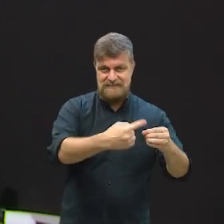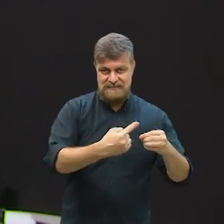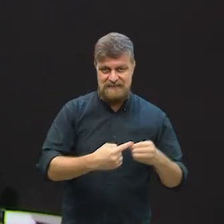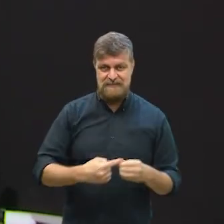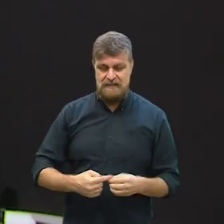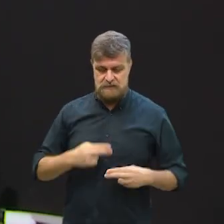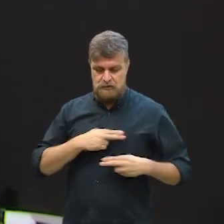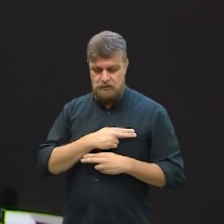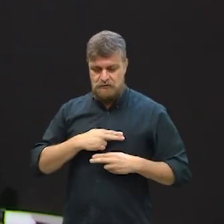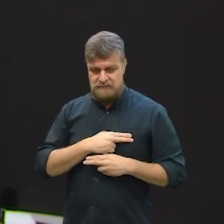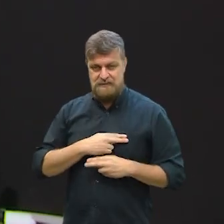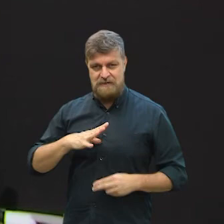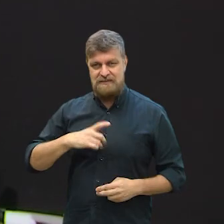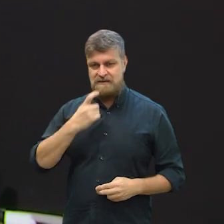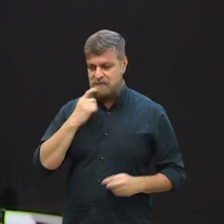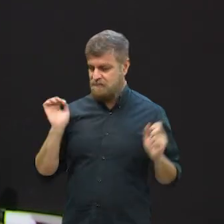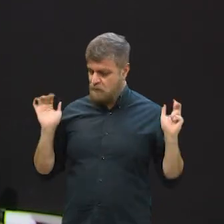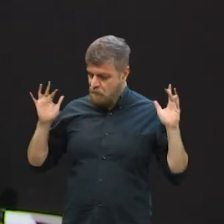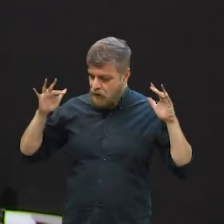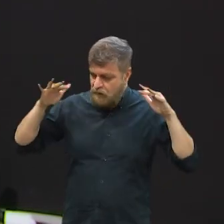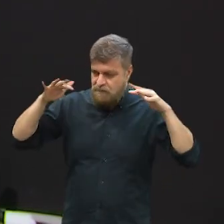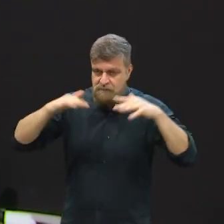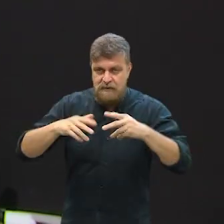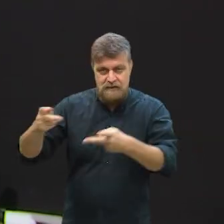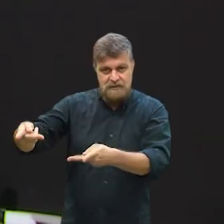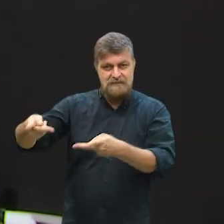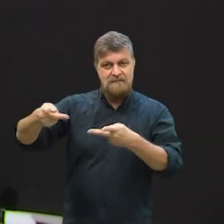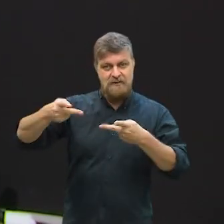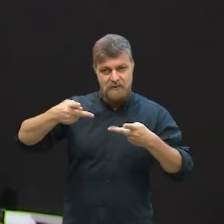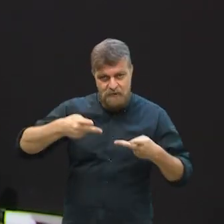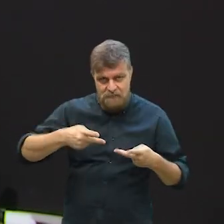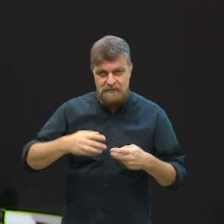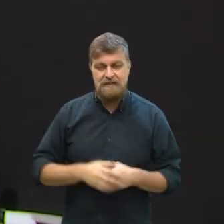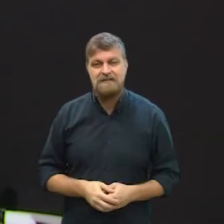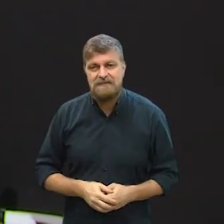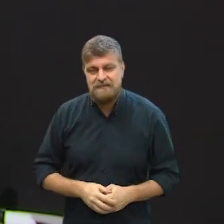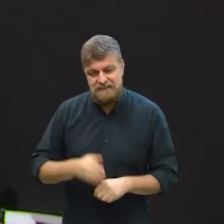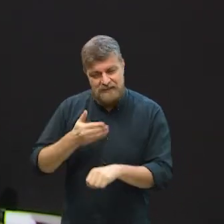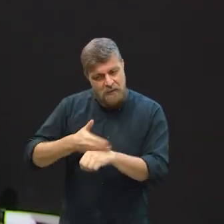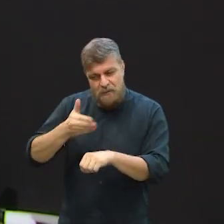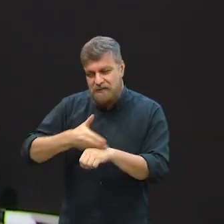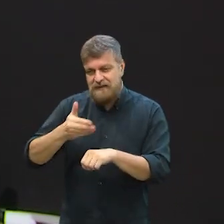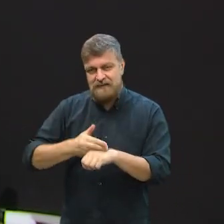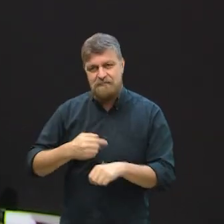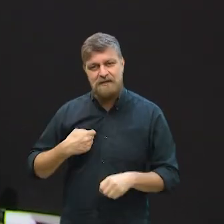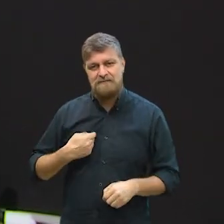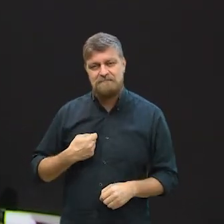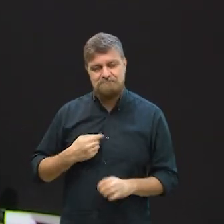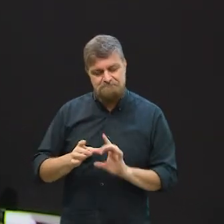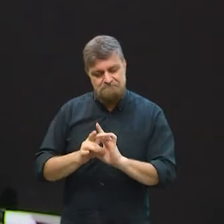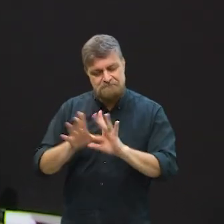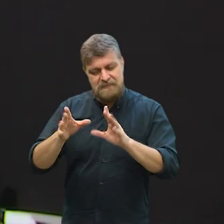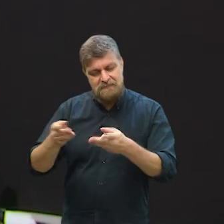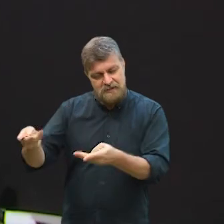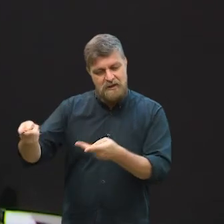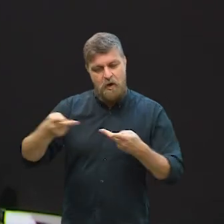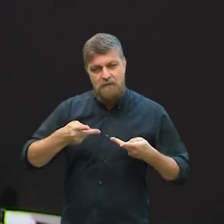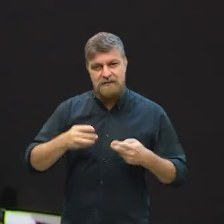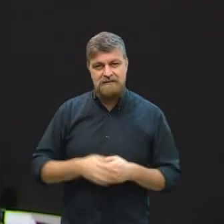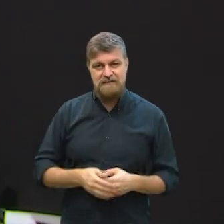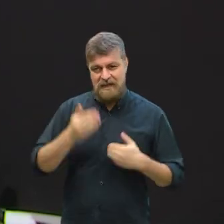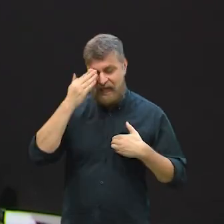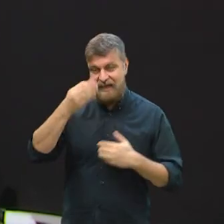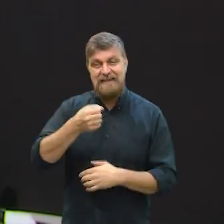nossa região, então todos estão convidados a passarem conosco nos nossos atendimentos e nos nossos treinamentos. Mirna. Eu agradeço a